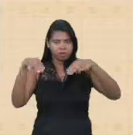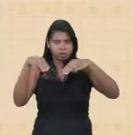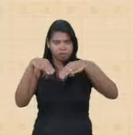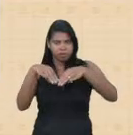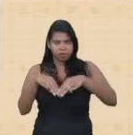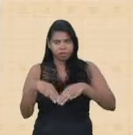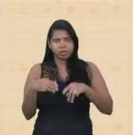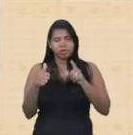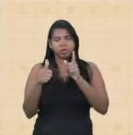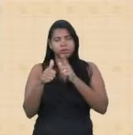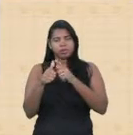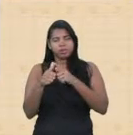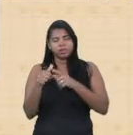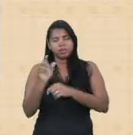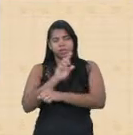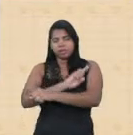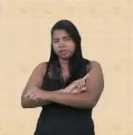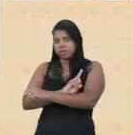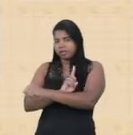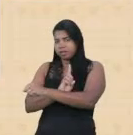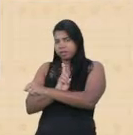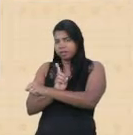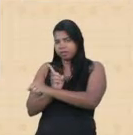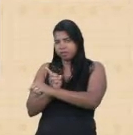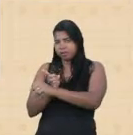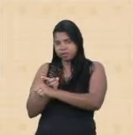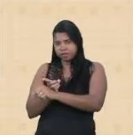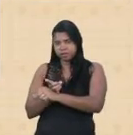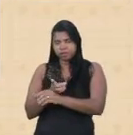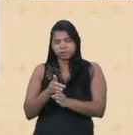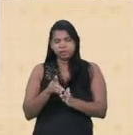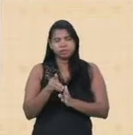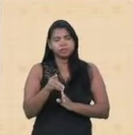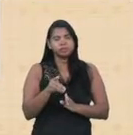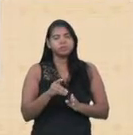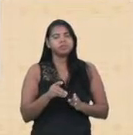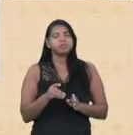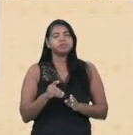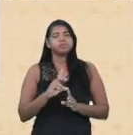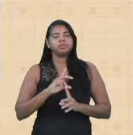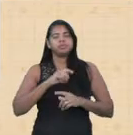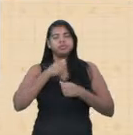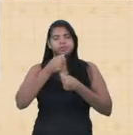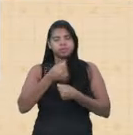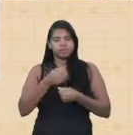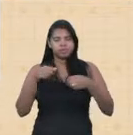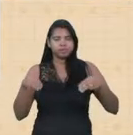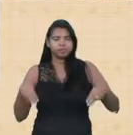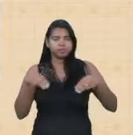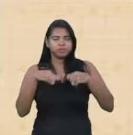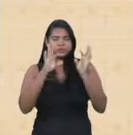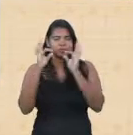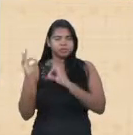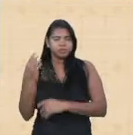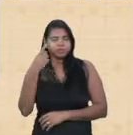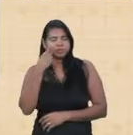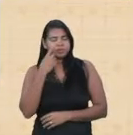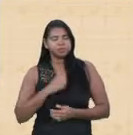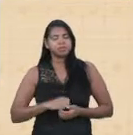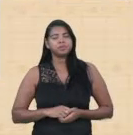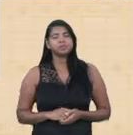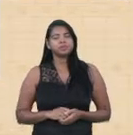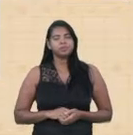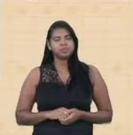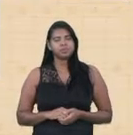a velocidade e o dedo médio a orientação da força magnética que você vai ter. Então, ó, tenta fazer